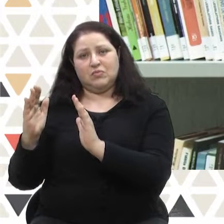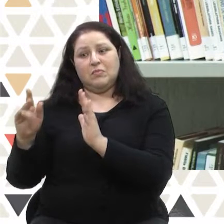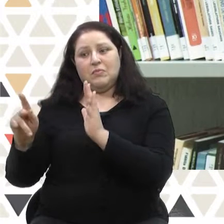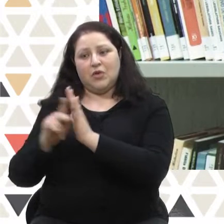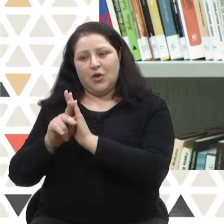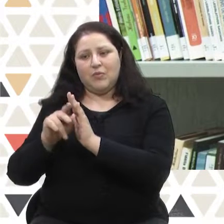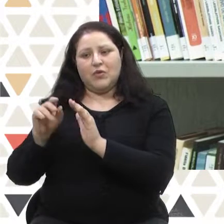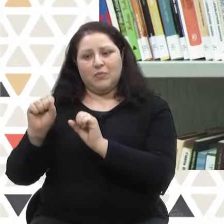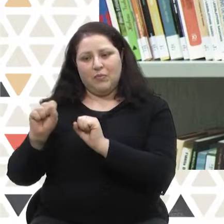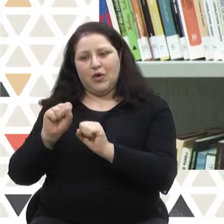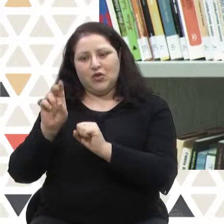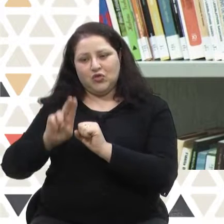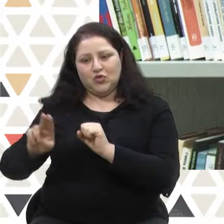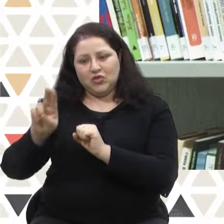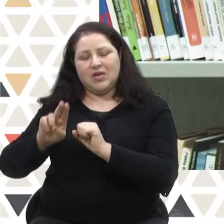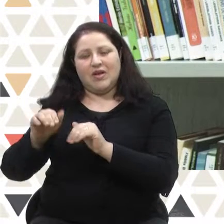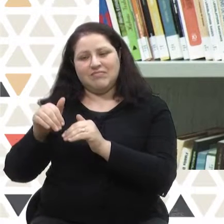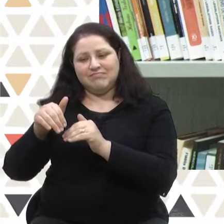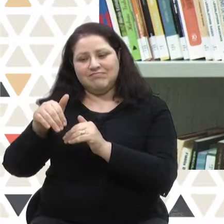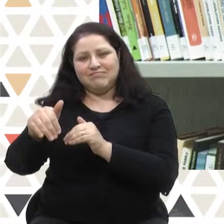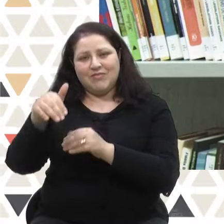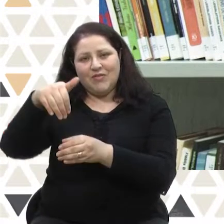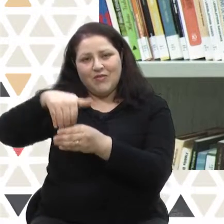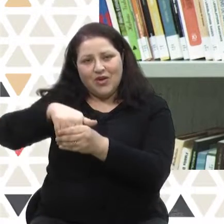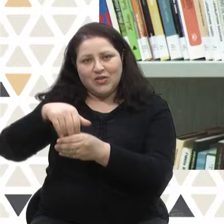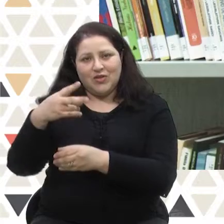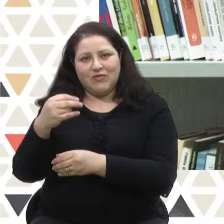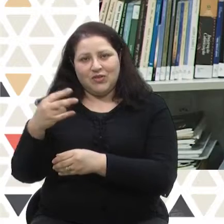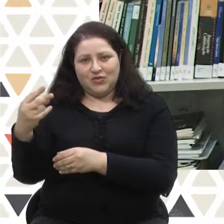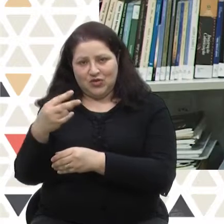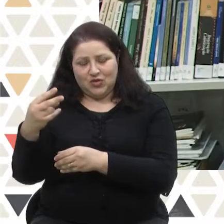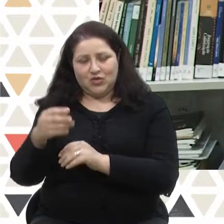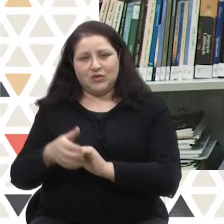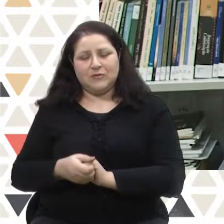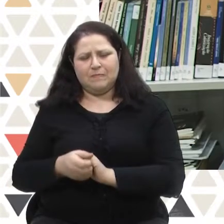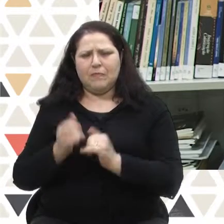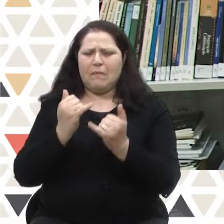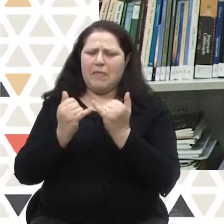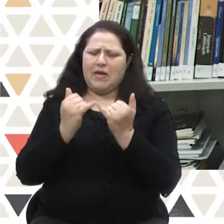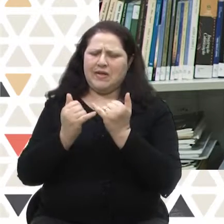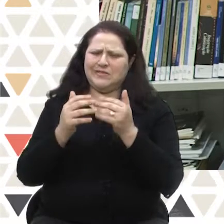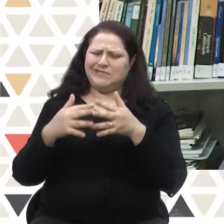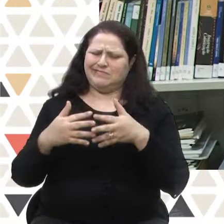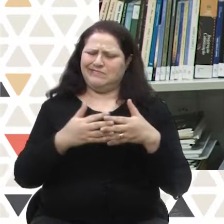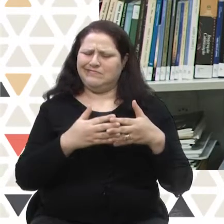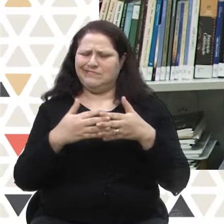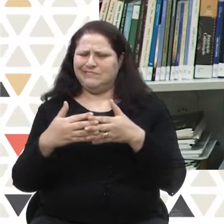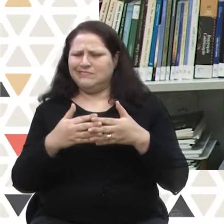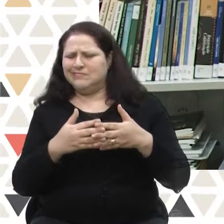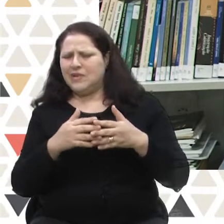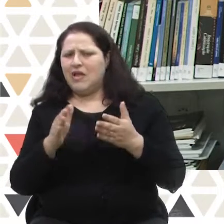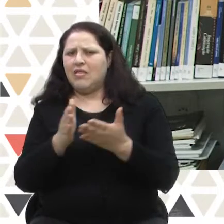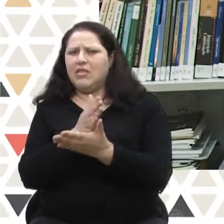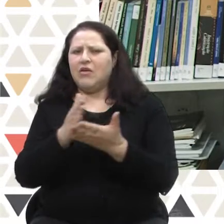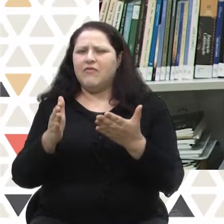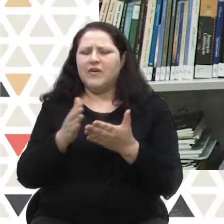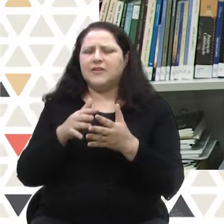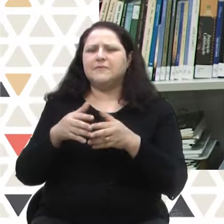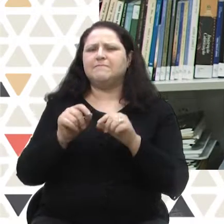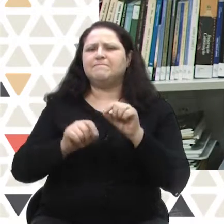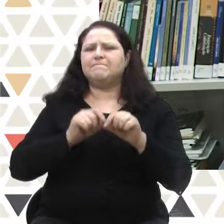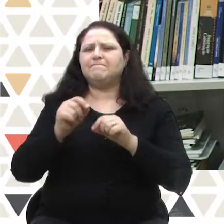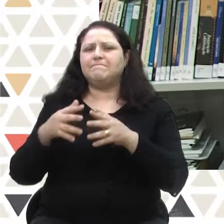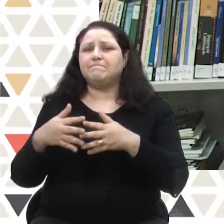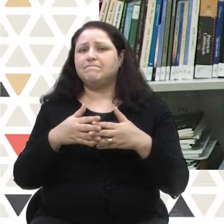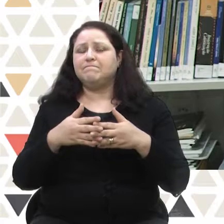para ser aplicada nas eleições de 2022. Pode parecer no início um pouco confuso e